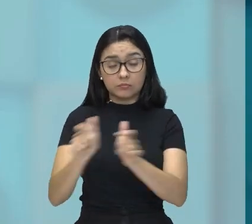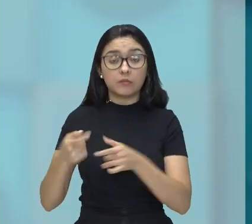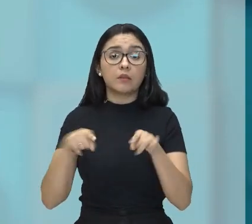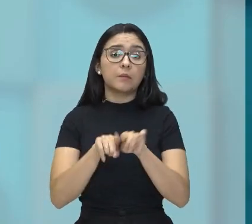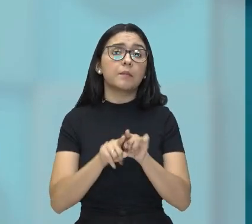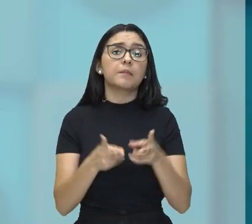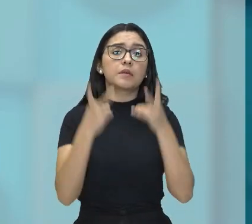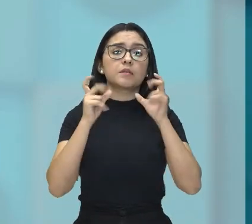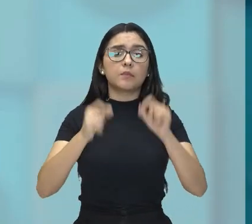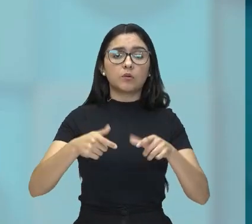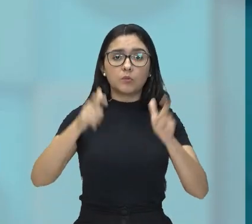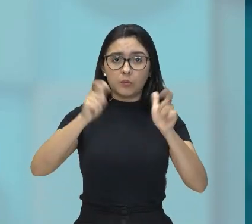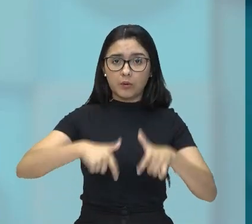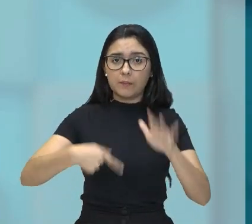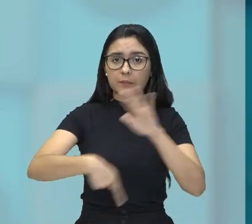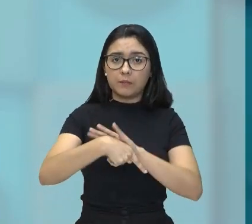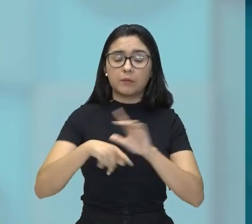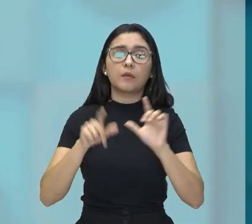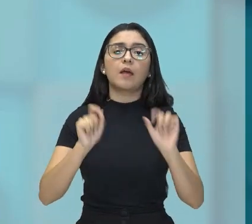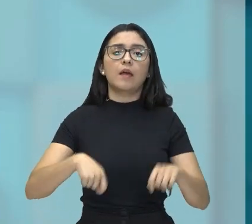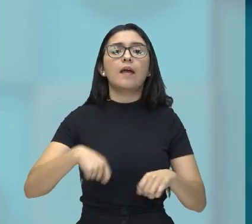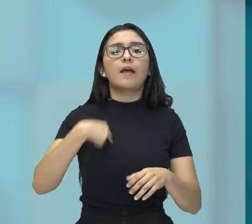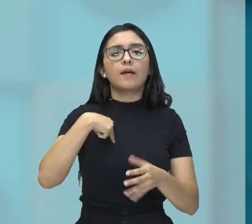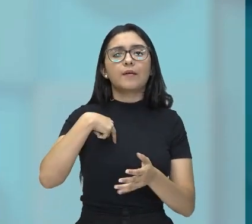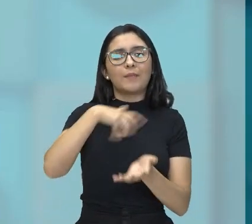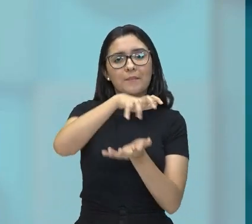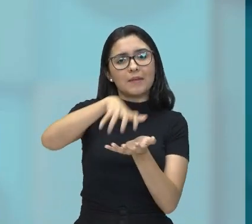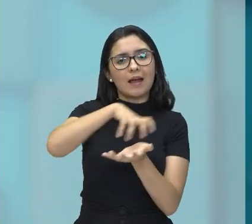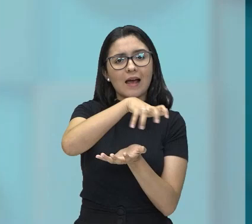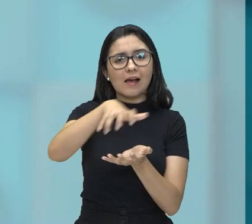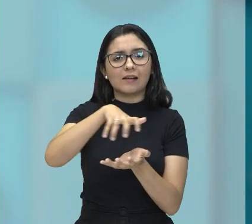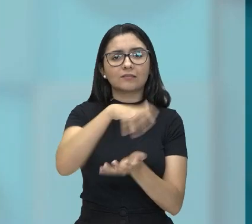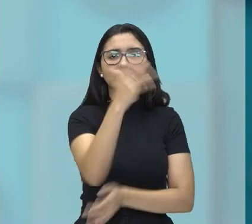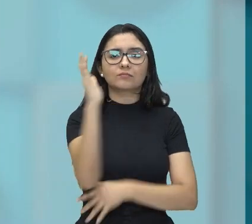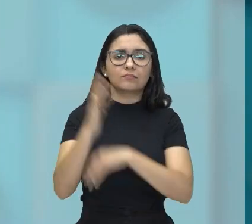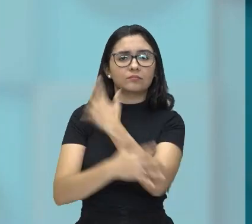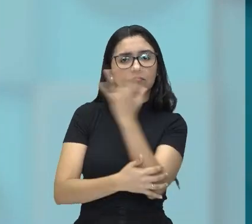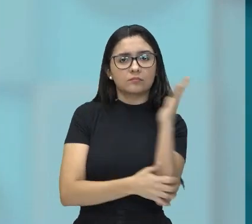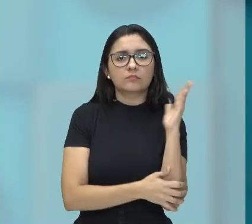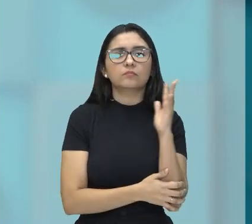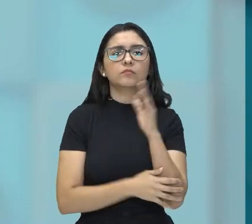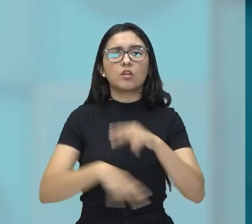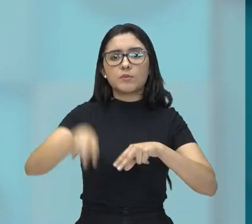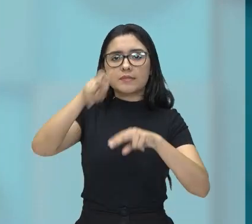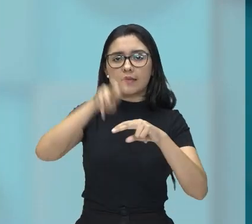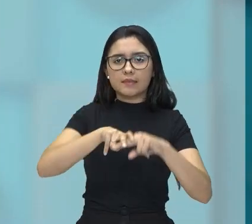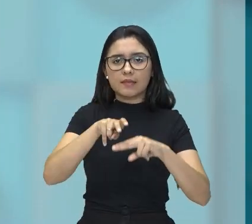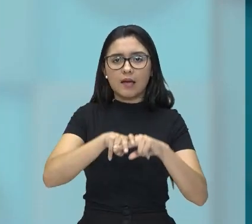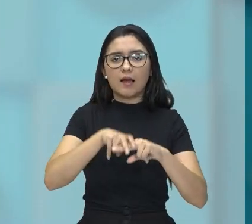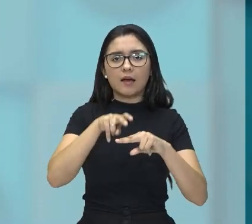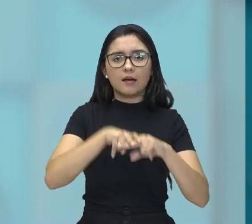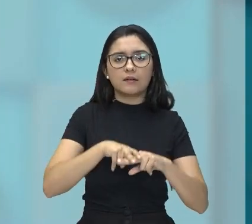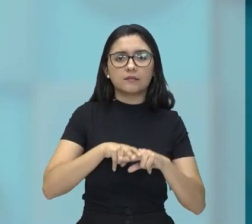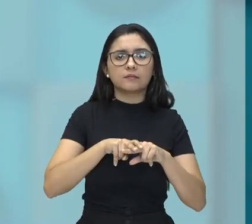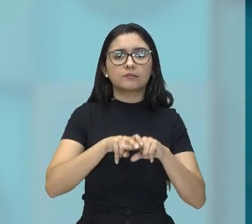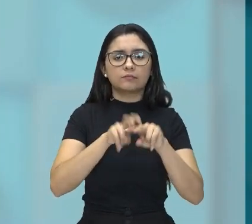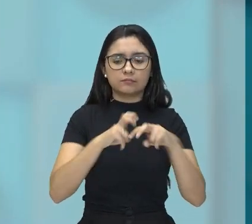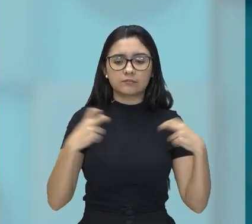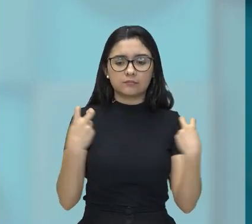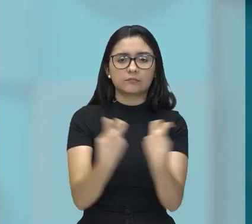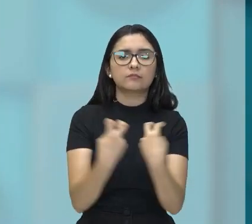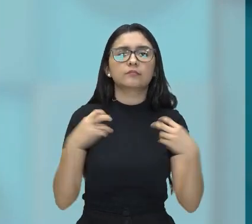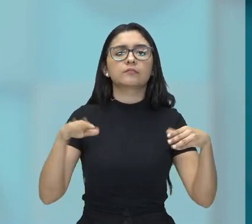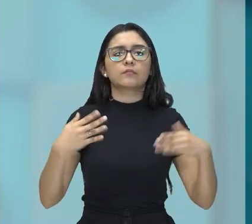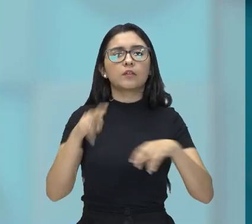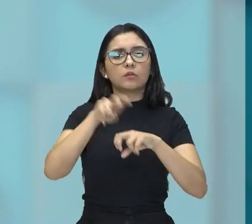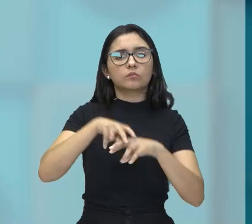observem que o ambiente também é um ambiente público. A gente observa que os nossos personagens estão sentados ali ao redor de um banco de uma